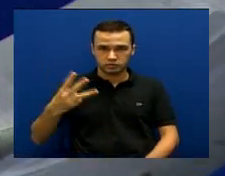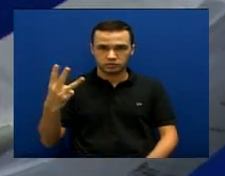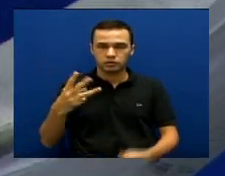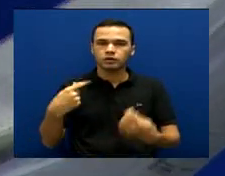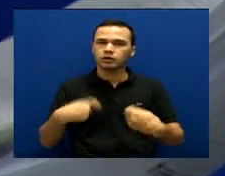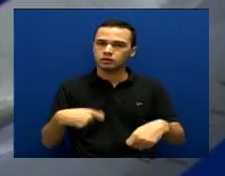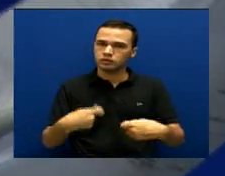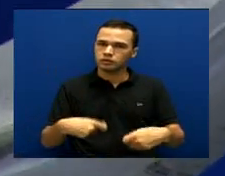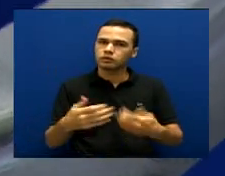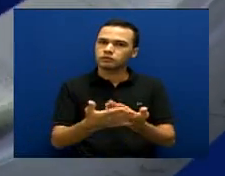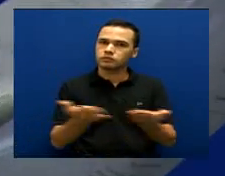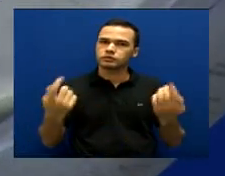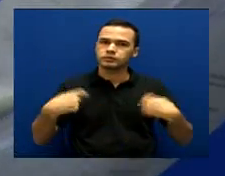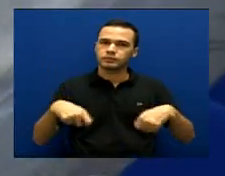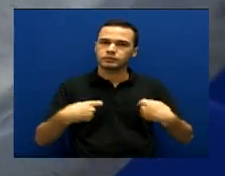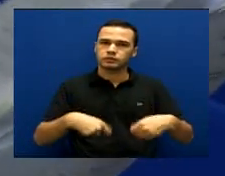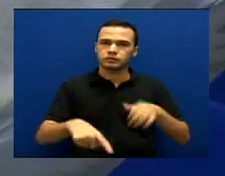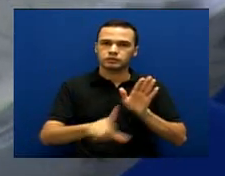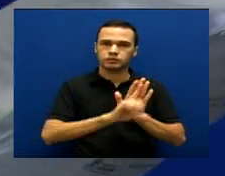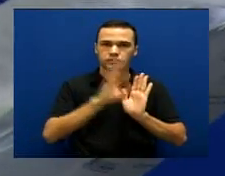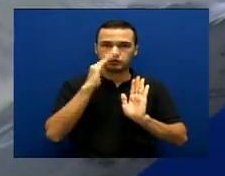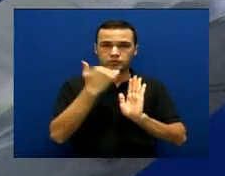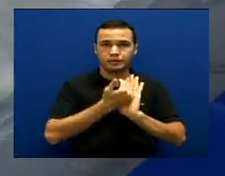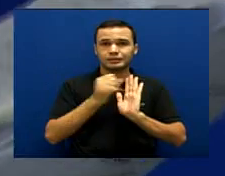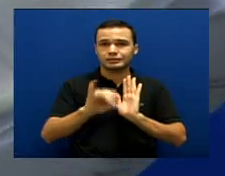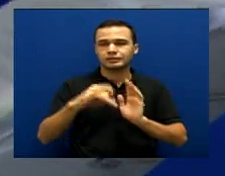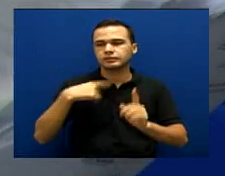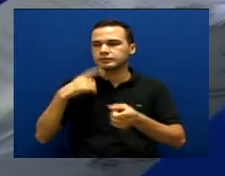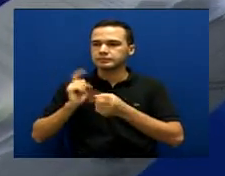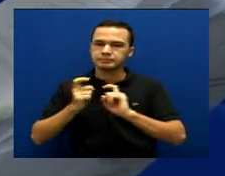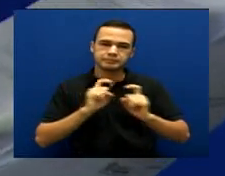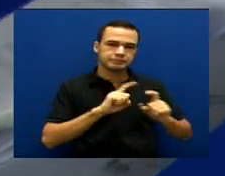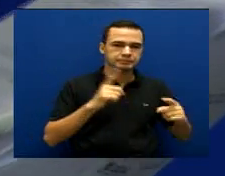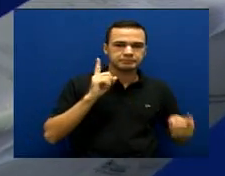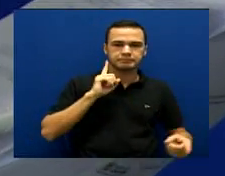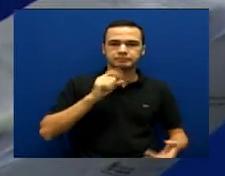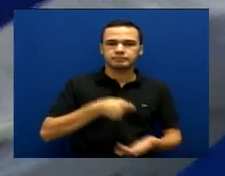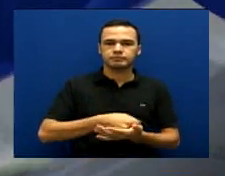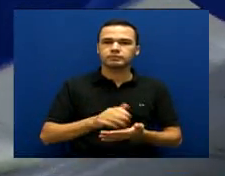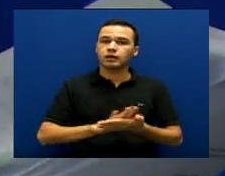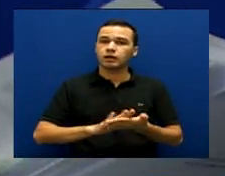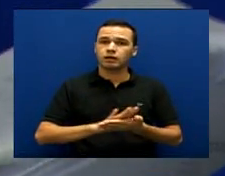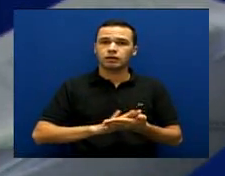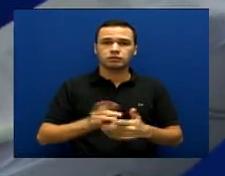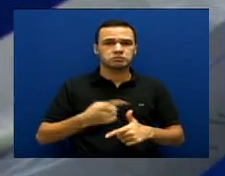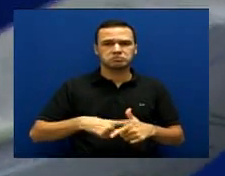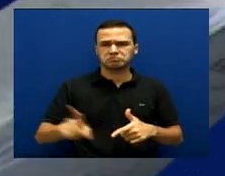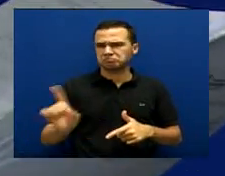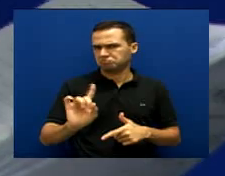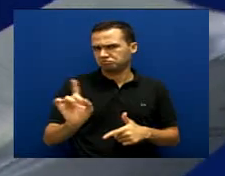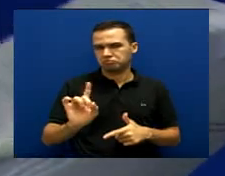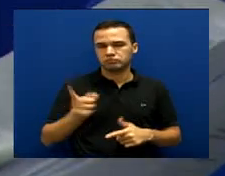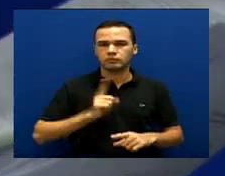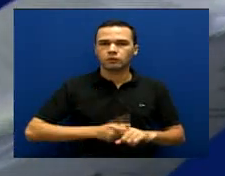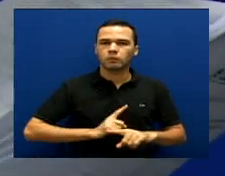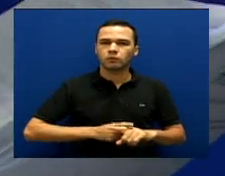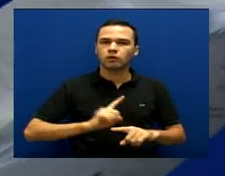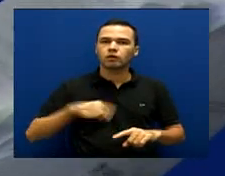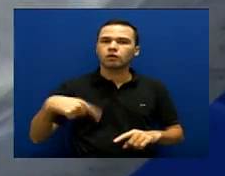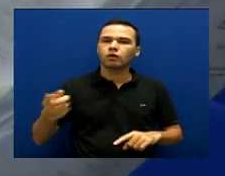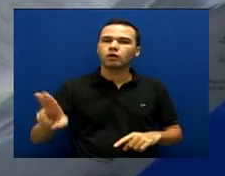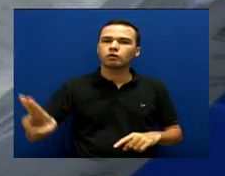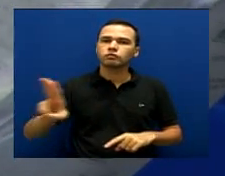vocês vão ter que fazer e se não chegar a conclusão nenhuma não tem problema porque a gente vai usar a outra